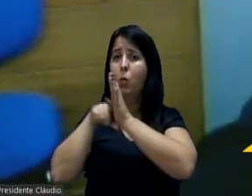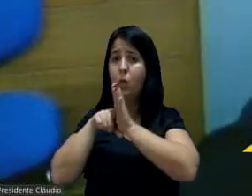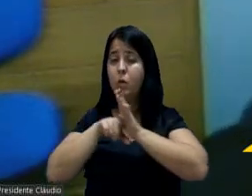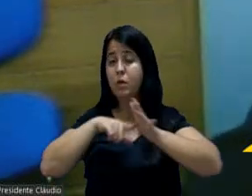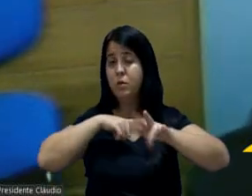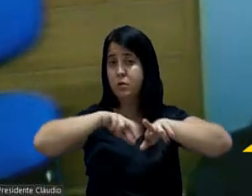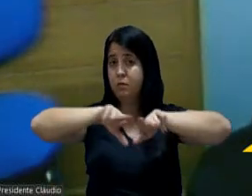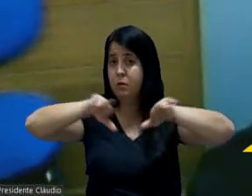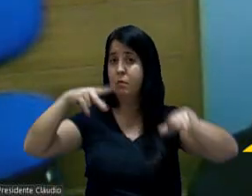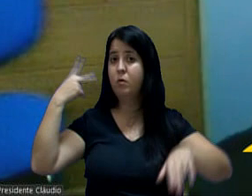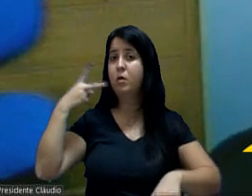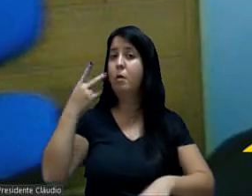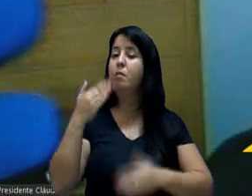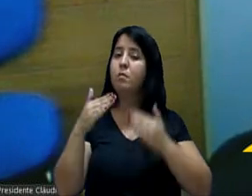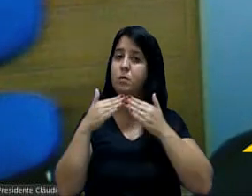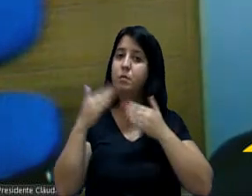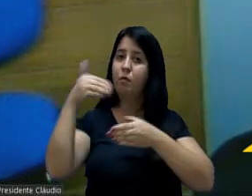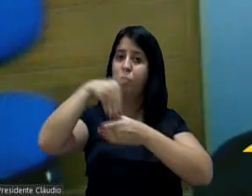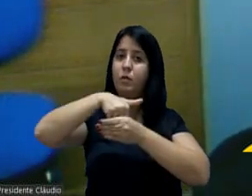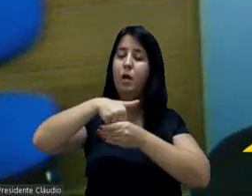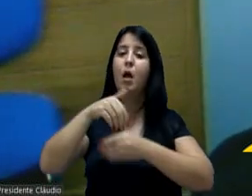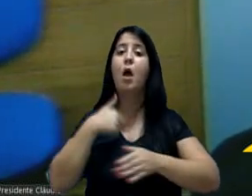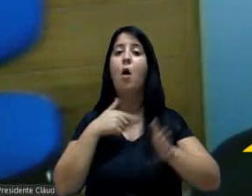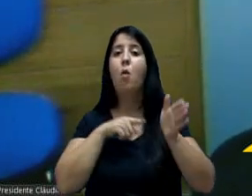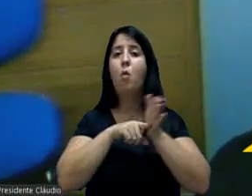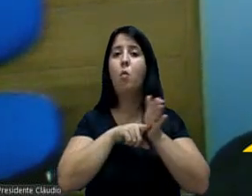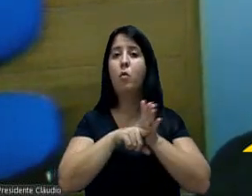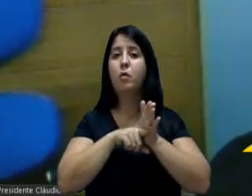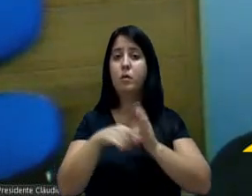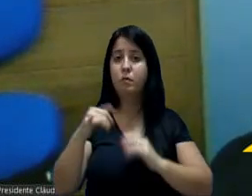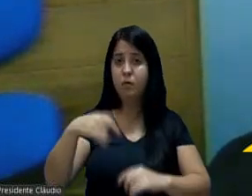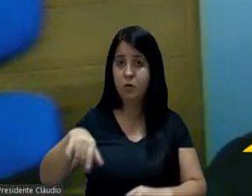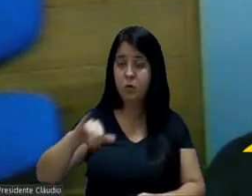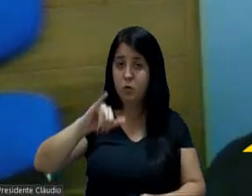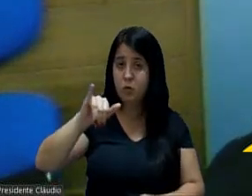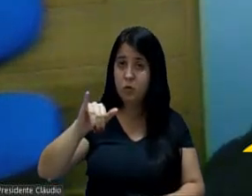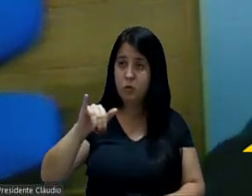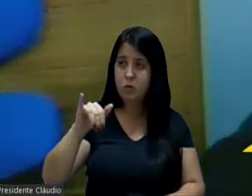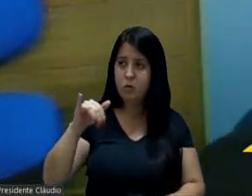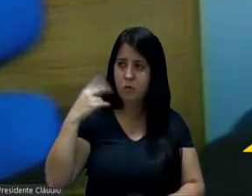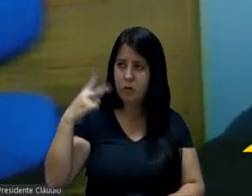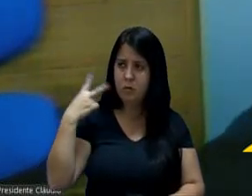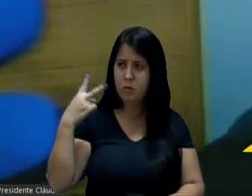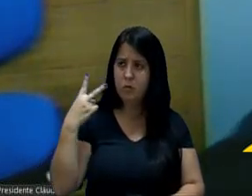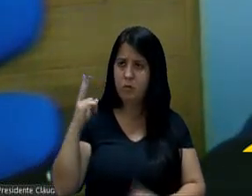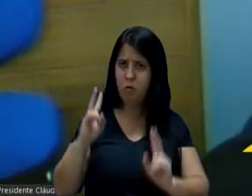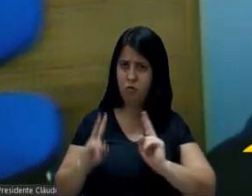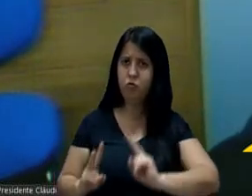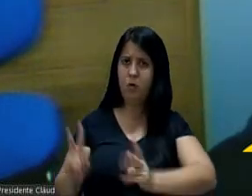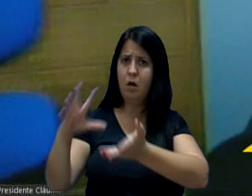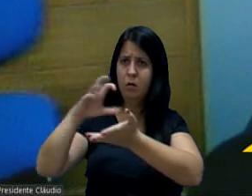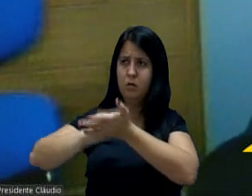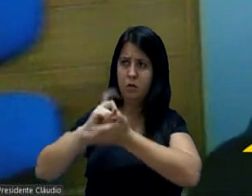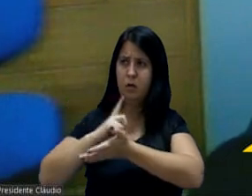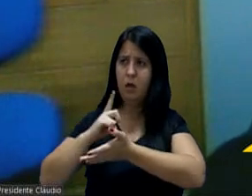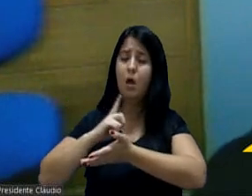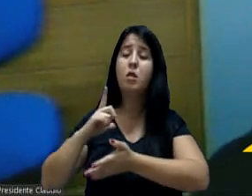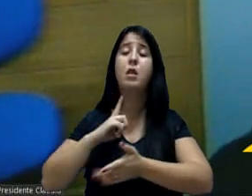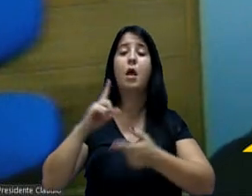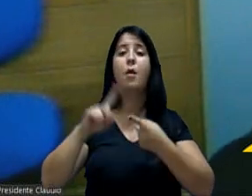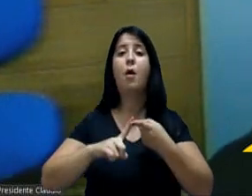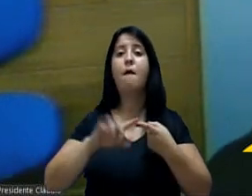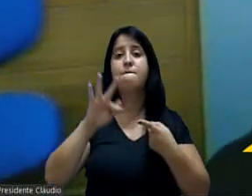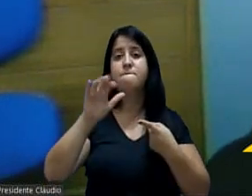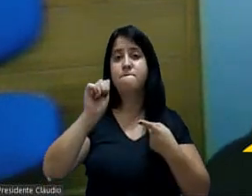votar o projeto, mas eu vou fazer uma consulta se os vereadores vão manter a inscrição que tem ainda. Eu tenho a inscrição